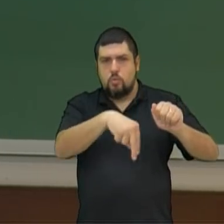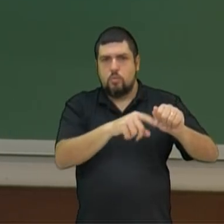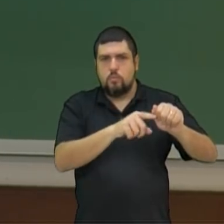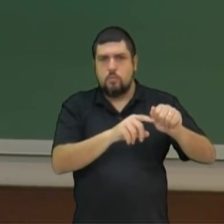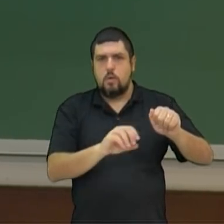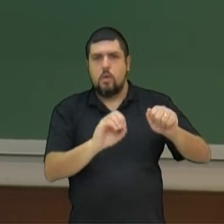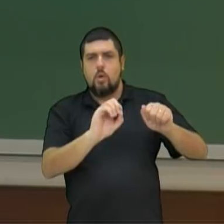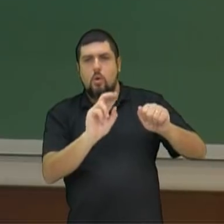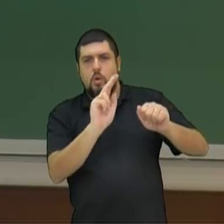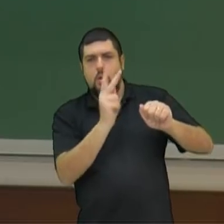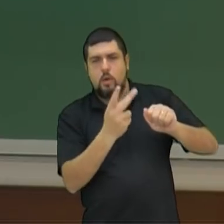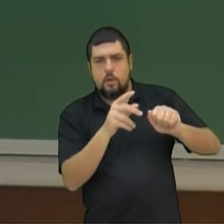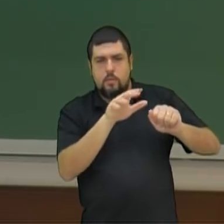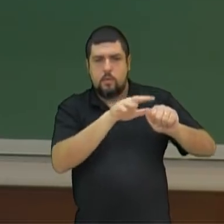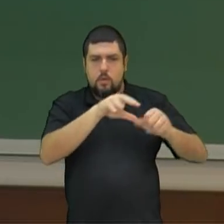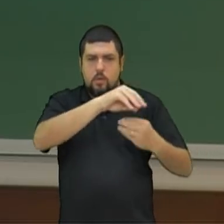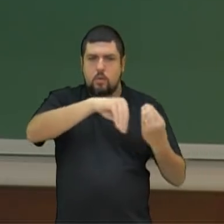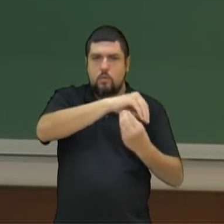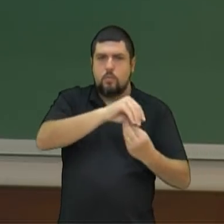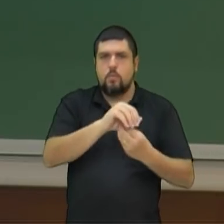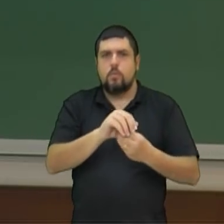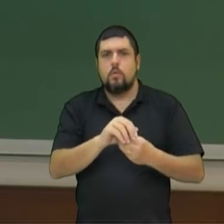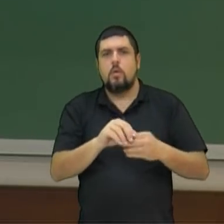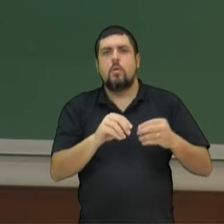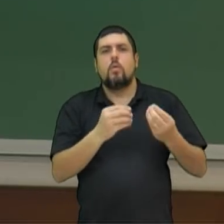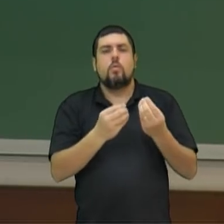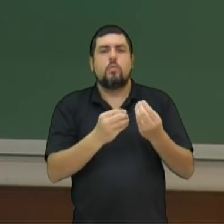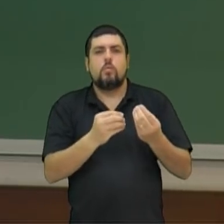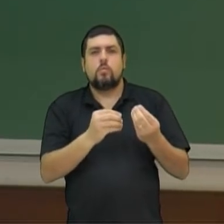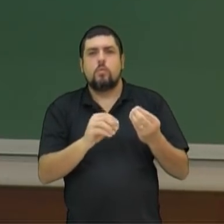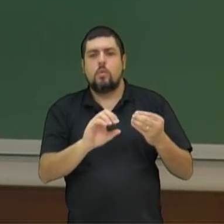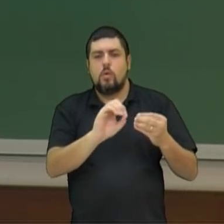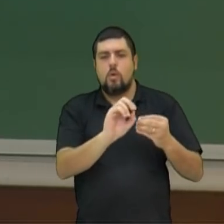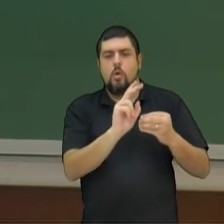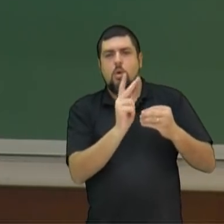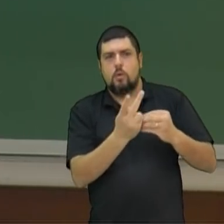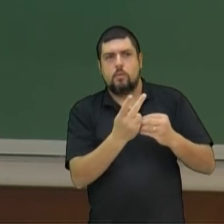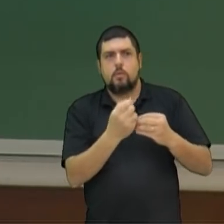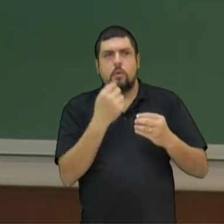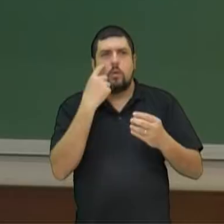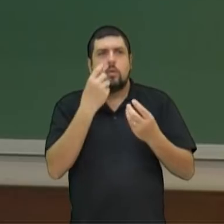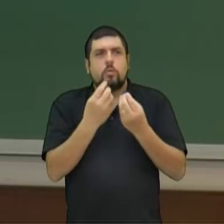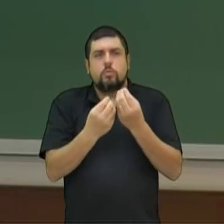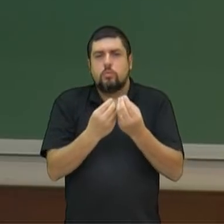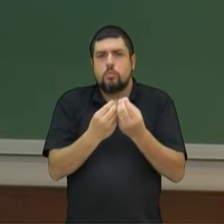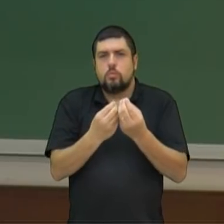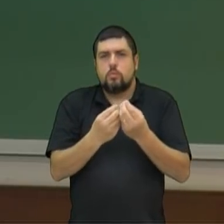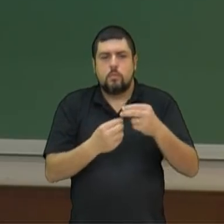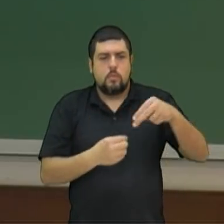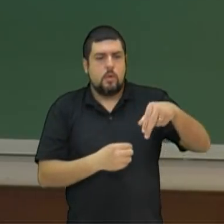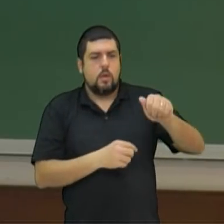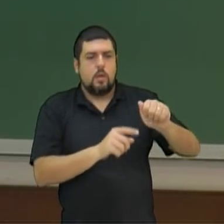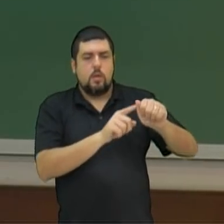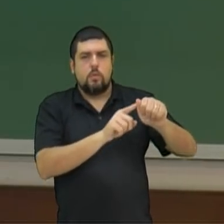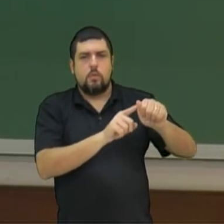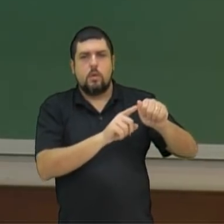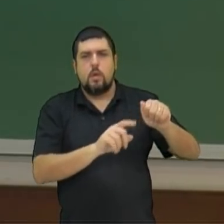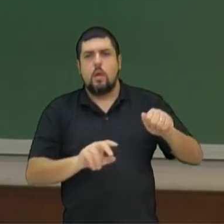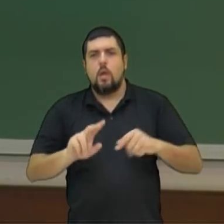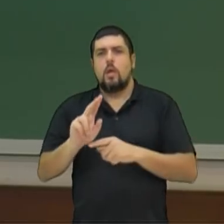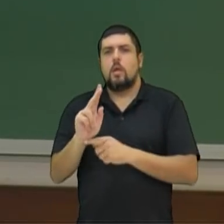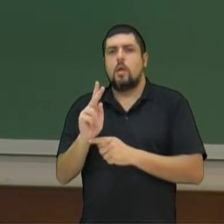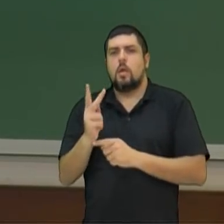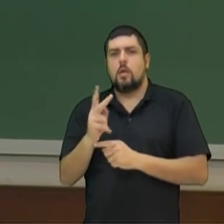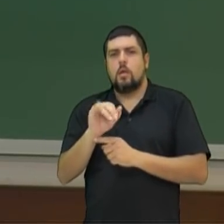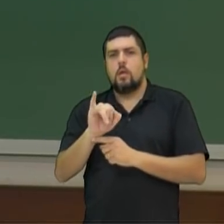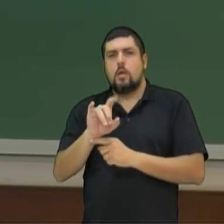solução iônica, o Na só pode ser o cátion. Quem que é o cátion? Sódio. Então, como é que fica o